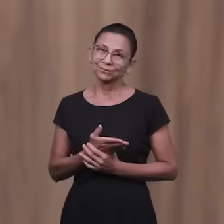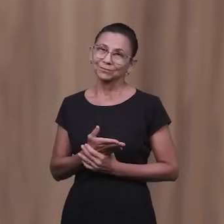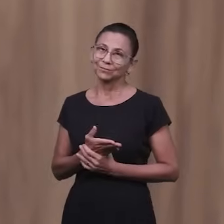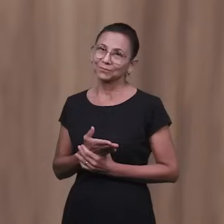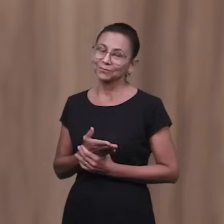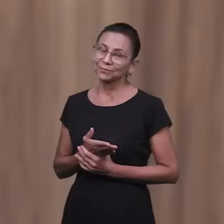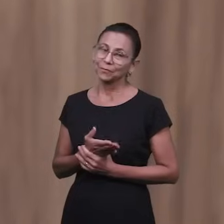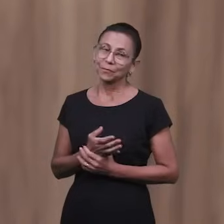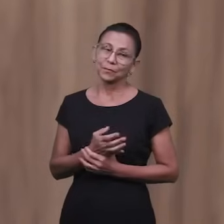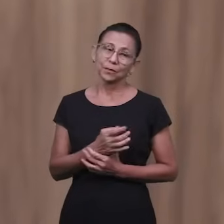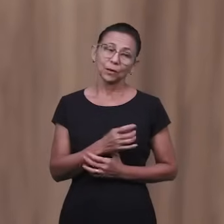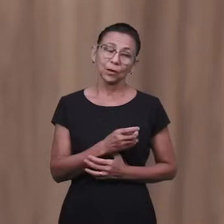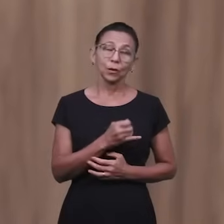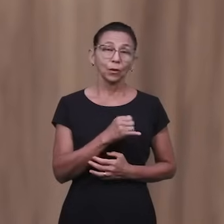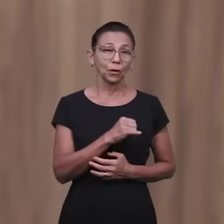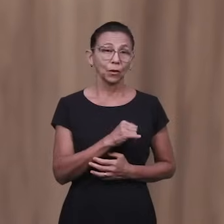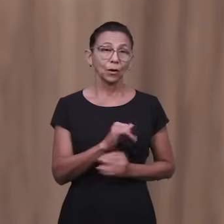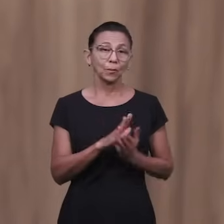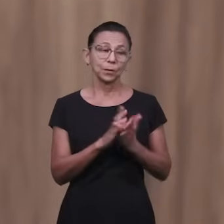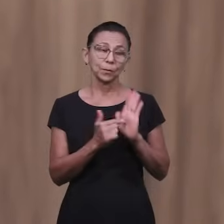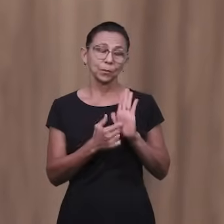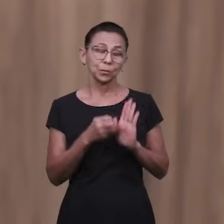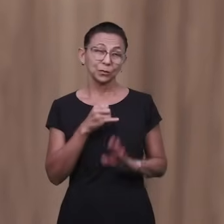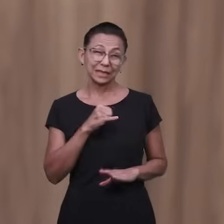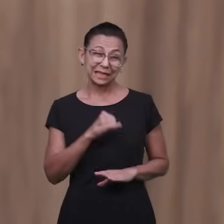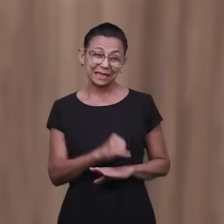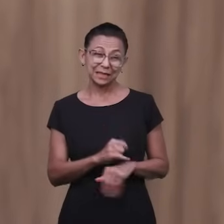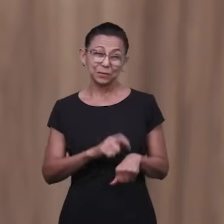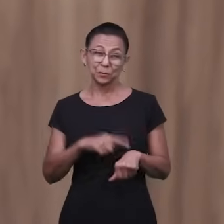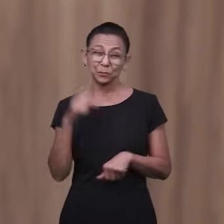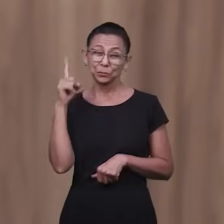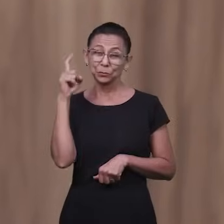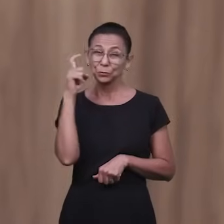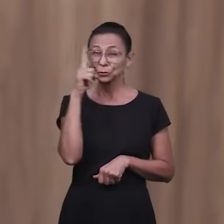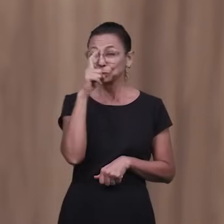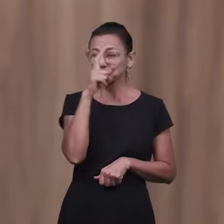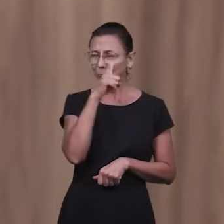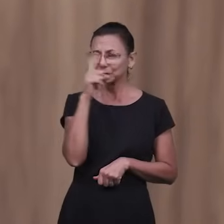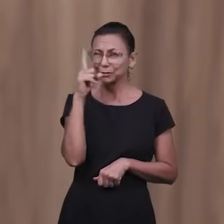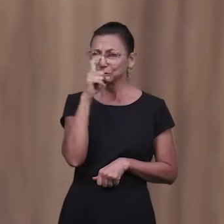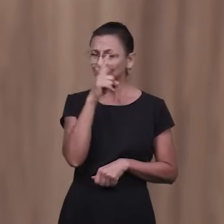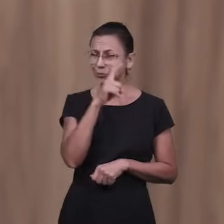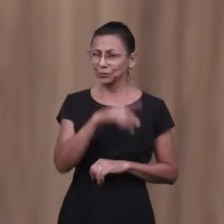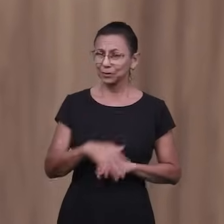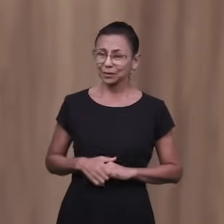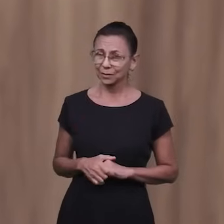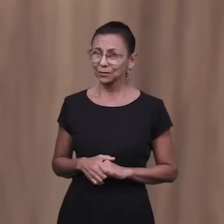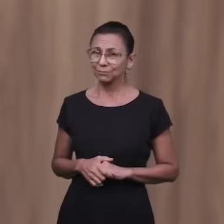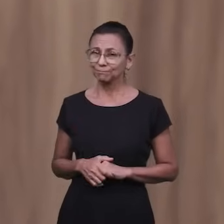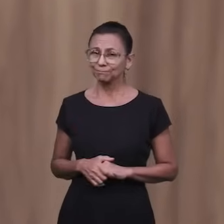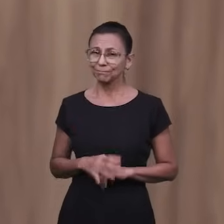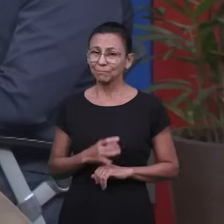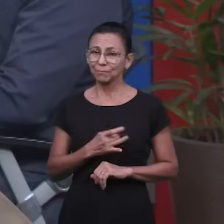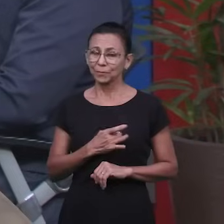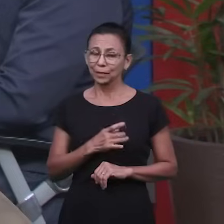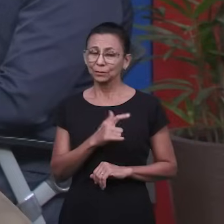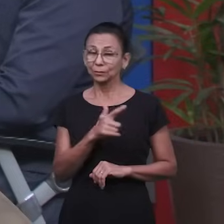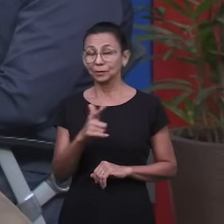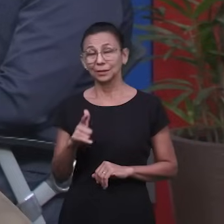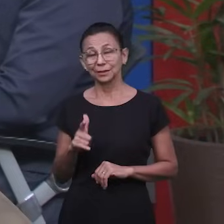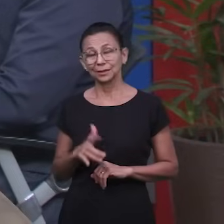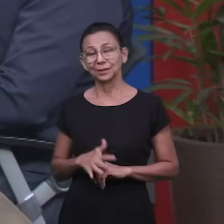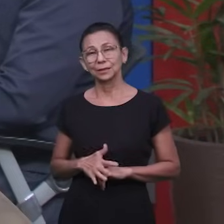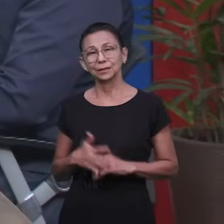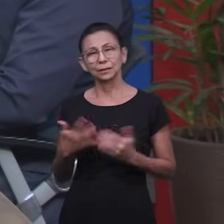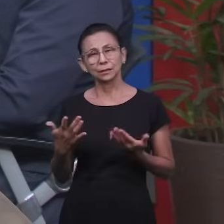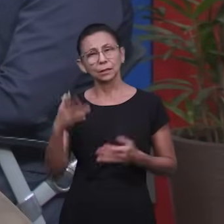né, eu não temeria mal algum. Então, o Senhor está contigo, nós vamos orar, acalma o